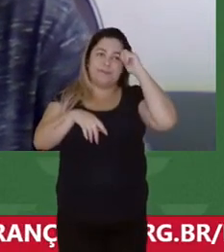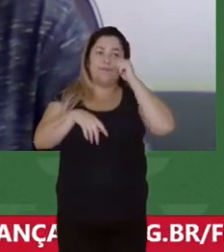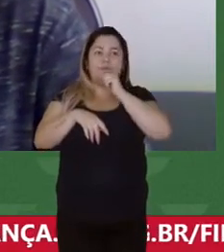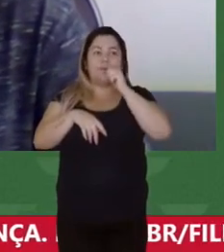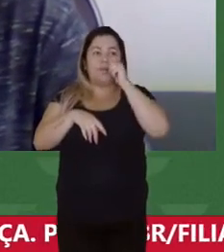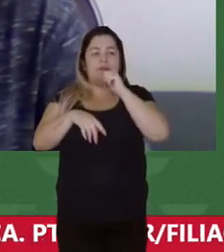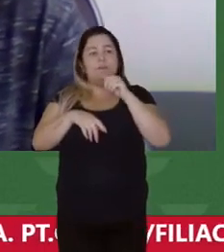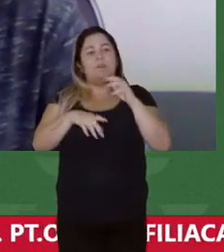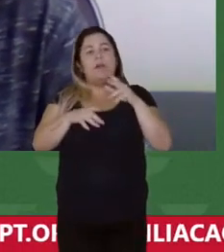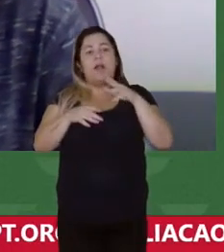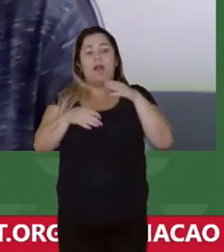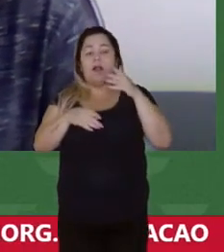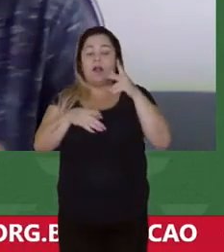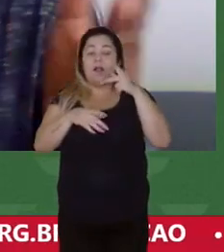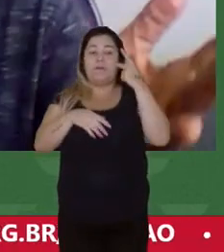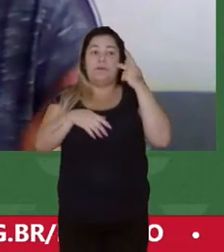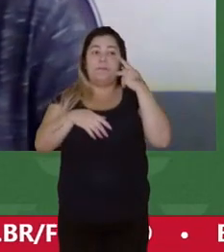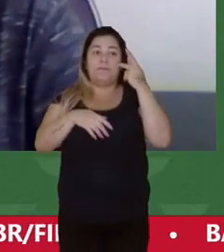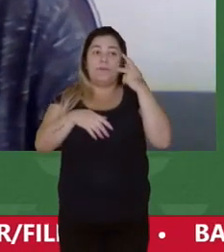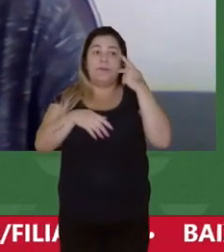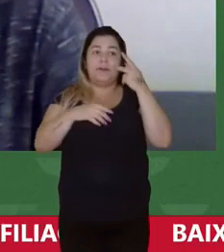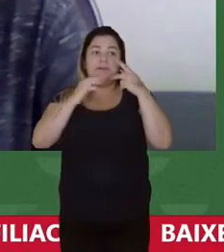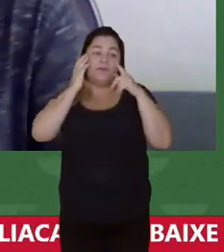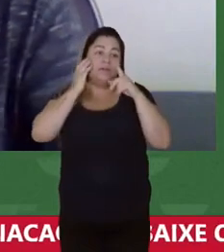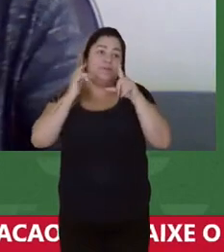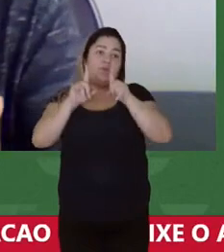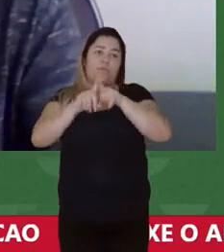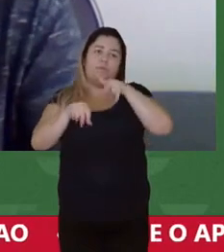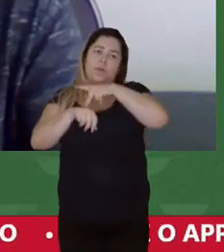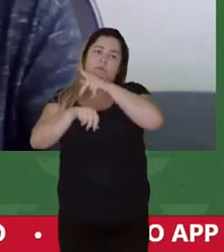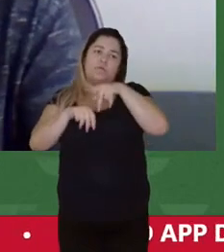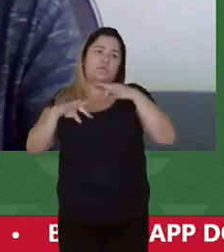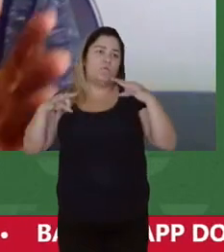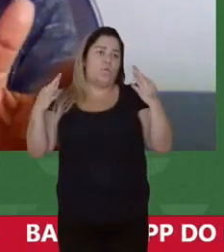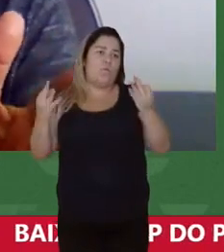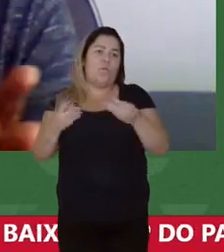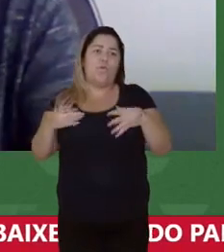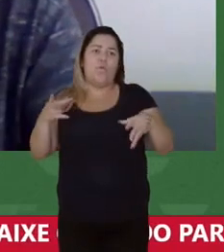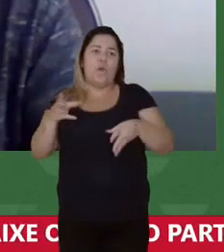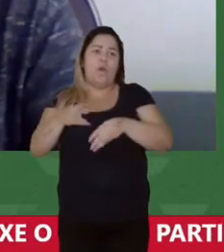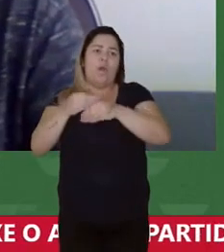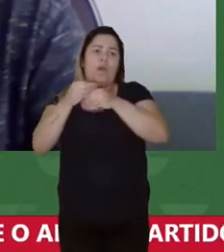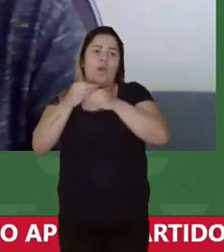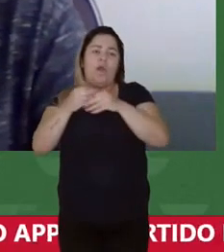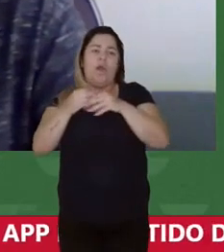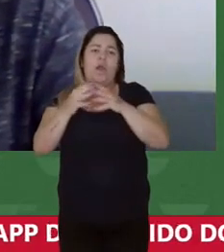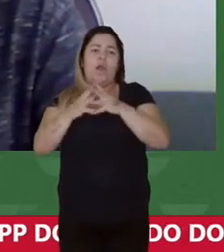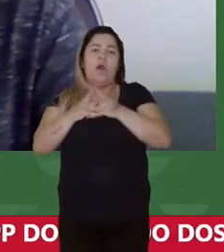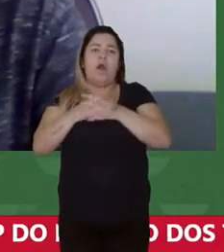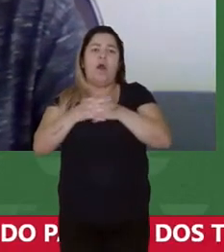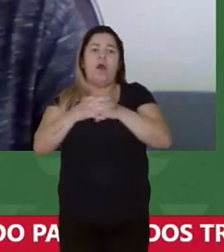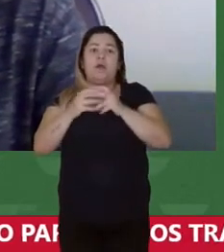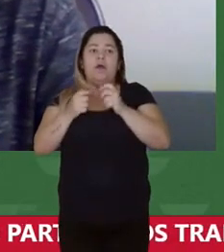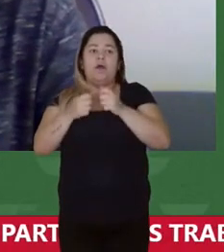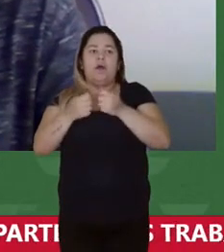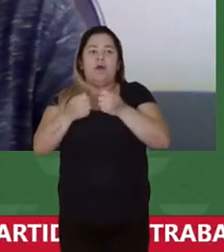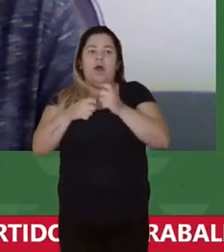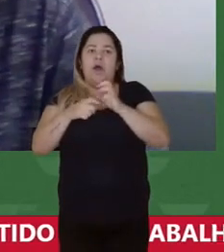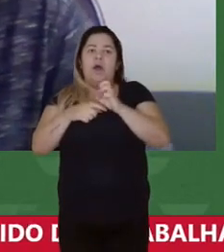política, na cidadania e no país de uma maneira como um todo, em todos os espaços de poder e também na economia, como você